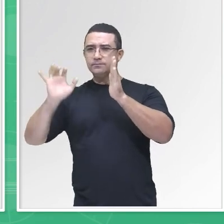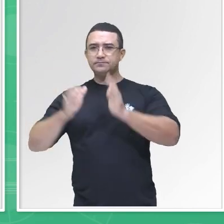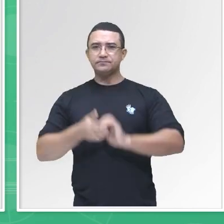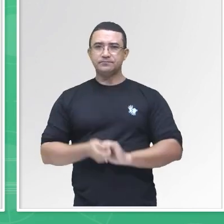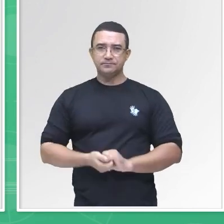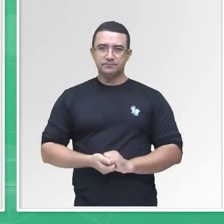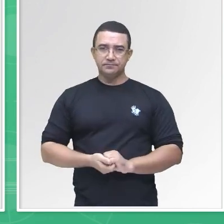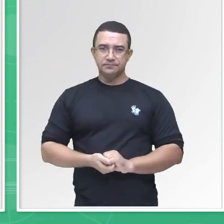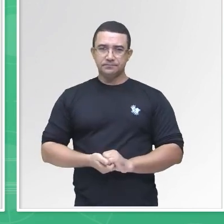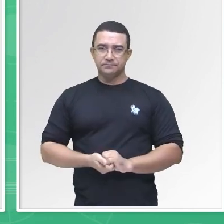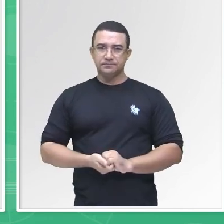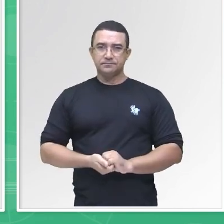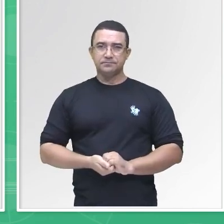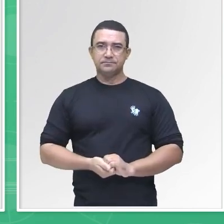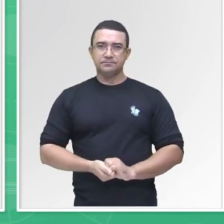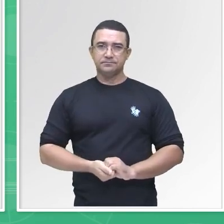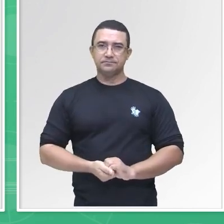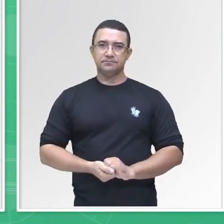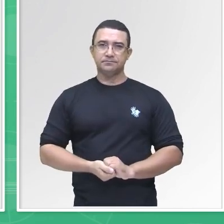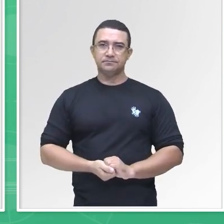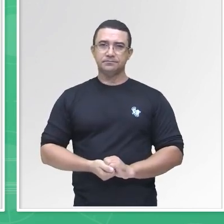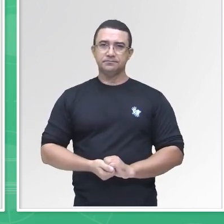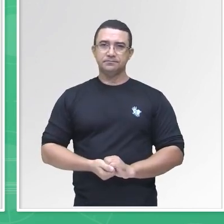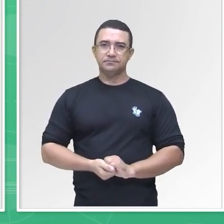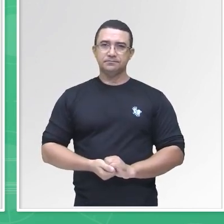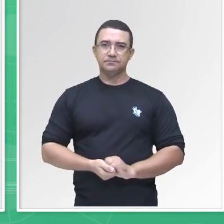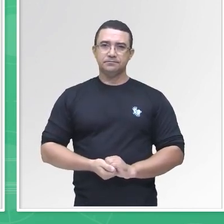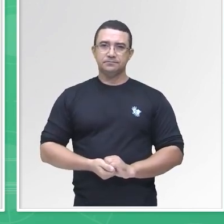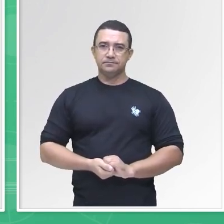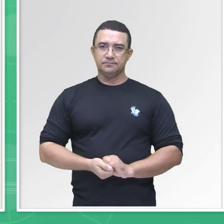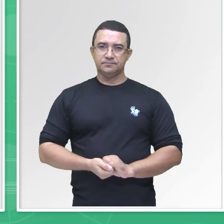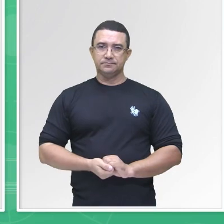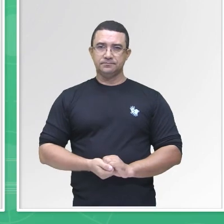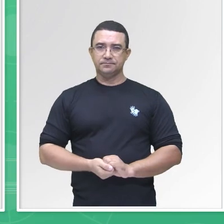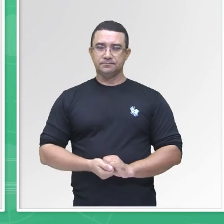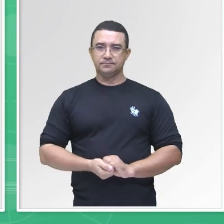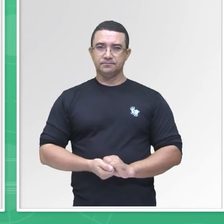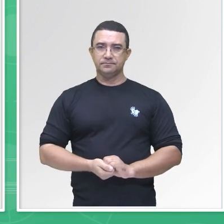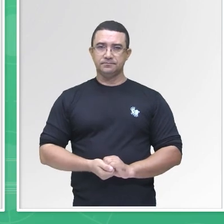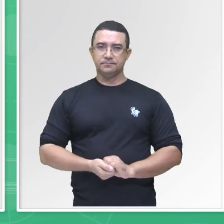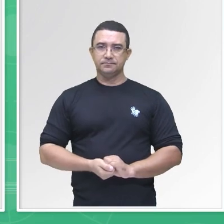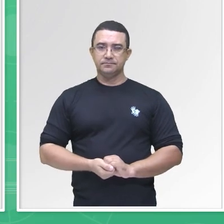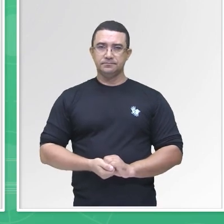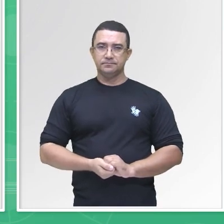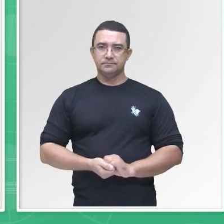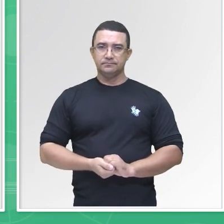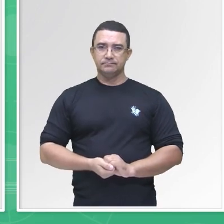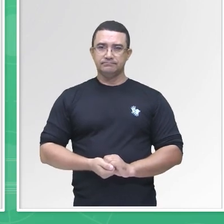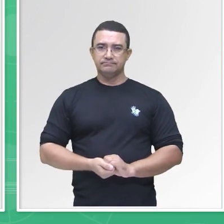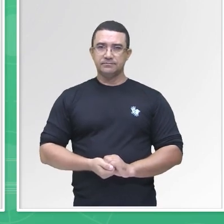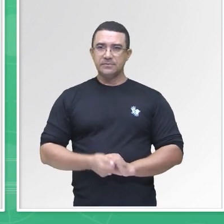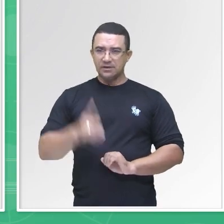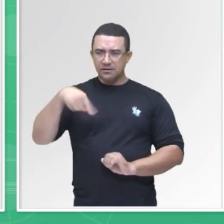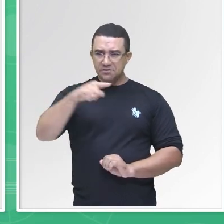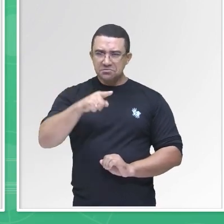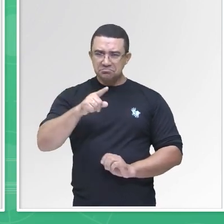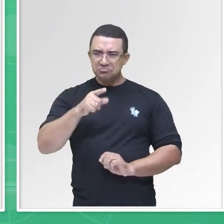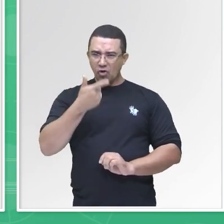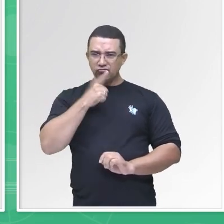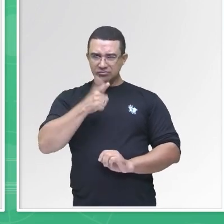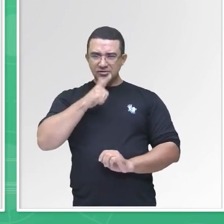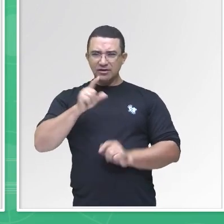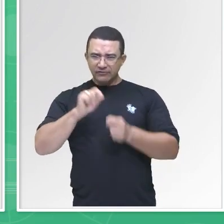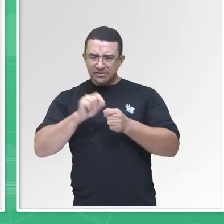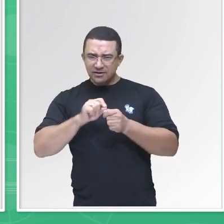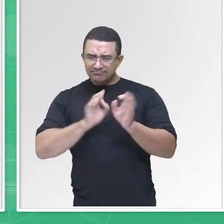R. Fizeram isso, pessoal? T, E, S. Fizeram isso? Eu creio que sim, porque esses alunos